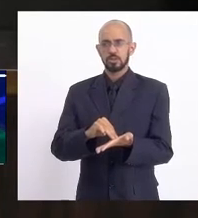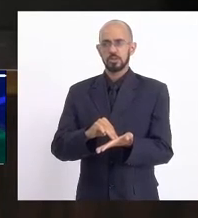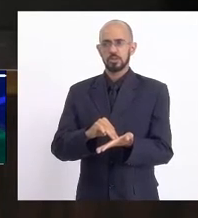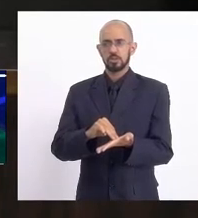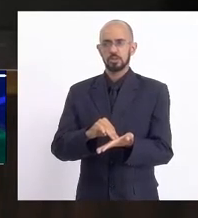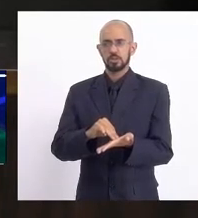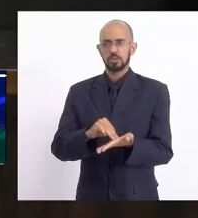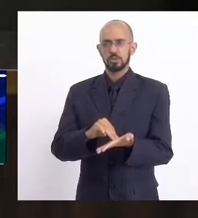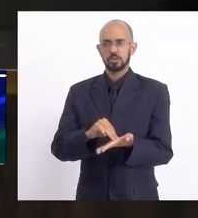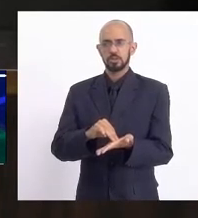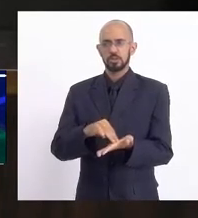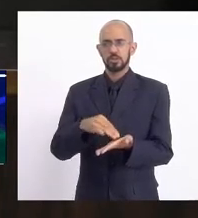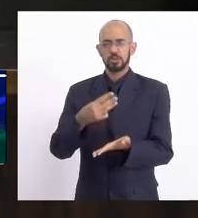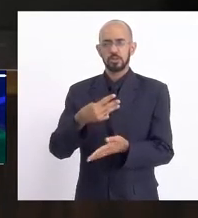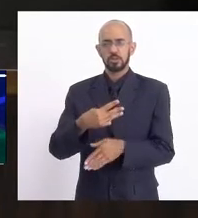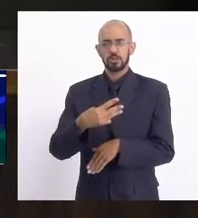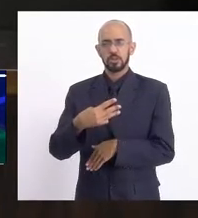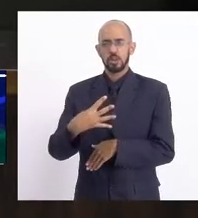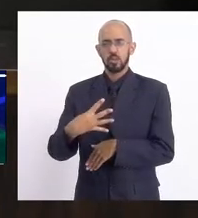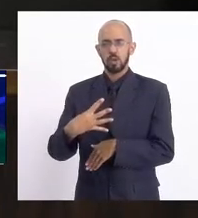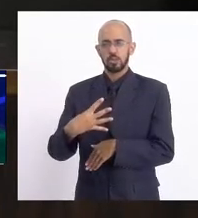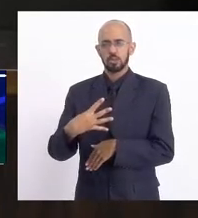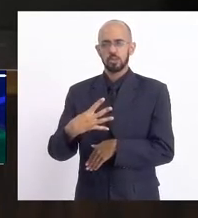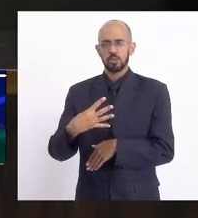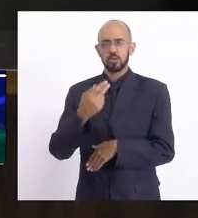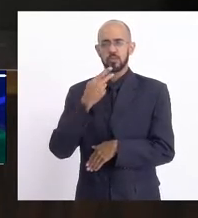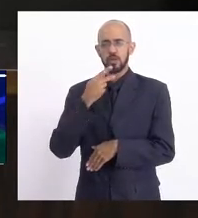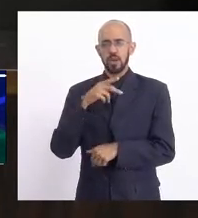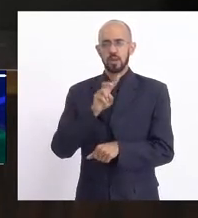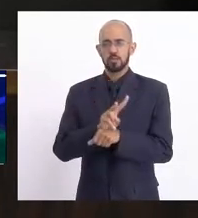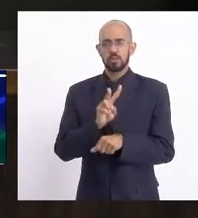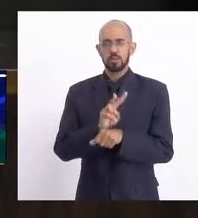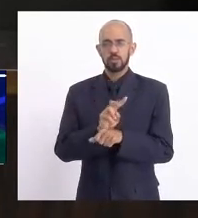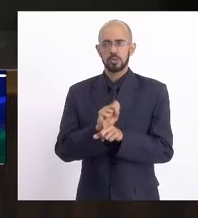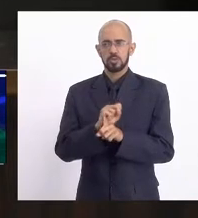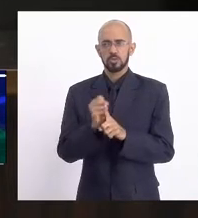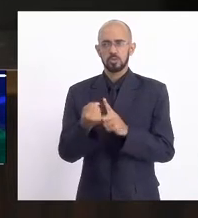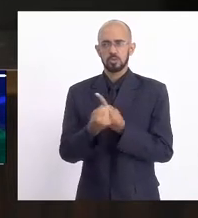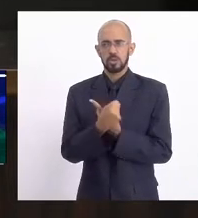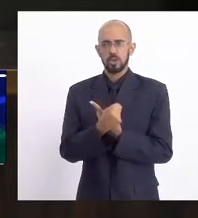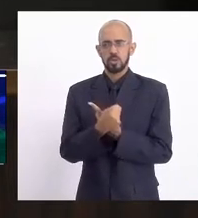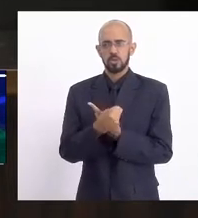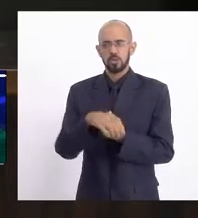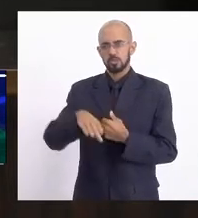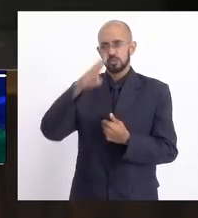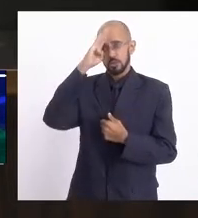50, da mensagem 34, que trata do sistema de proteção social dos militares.